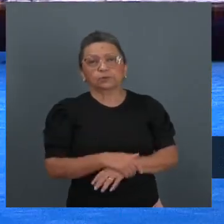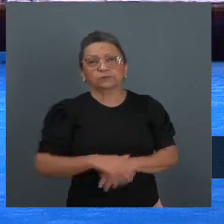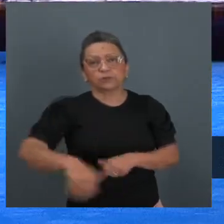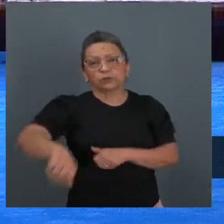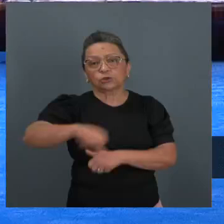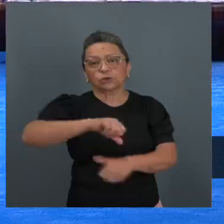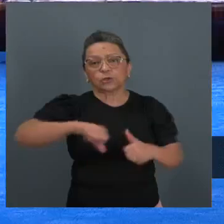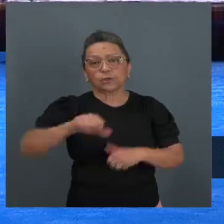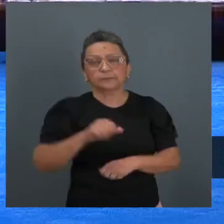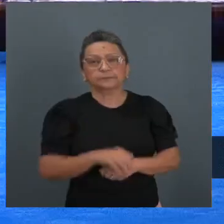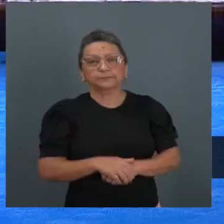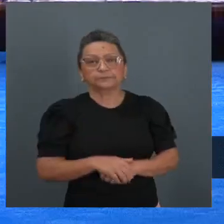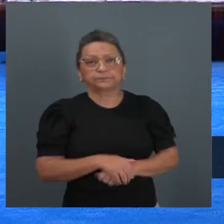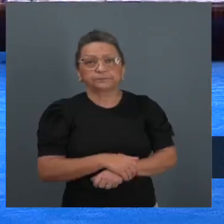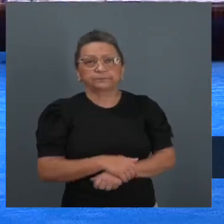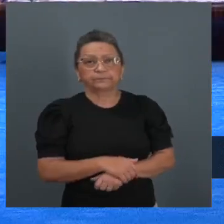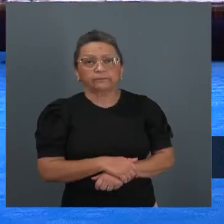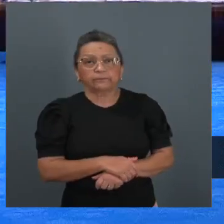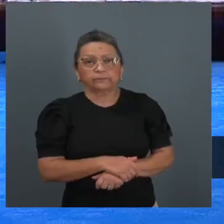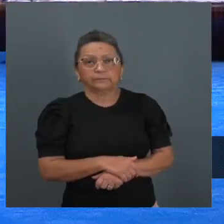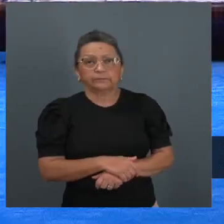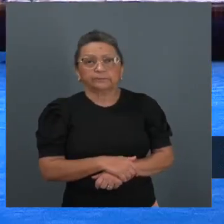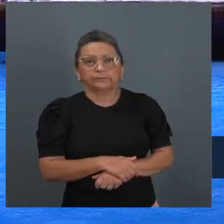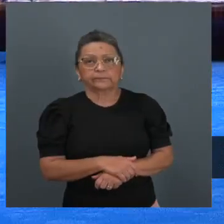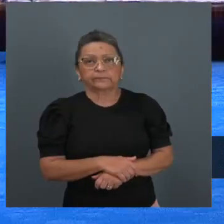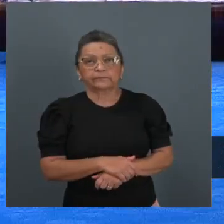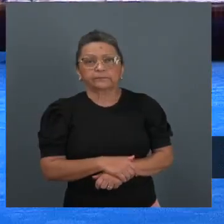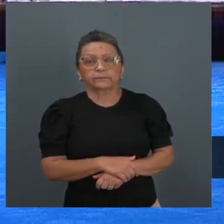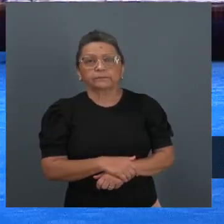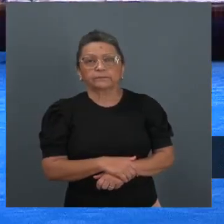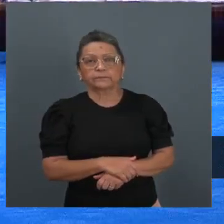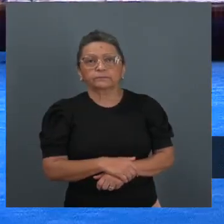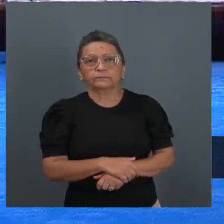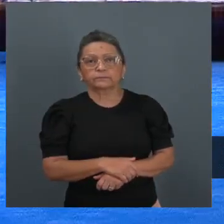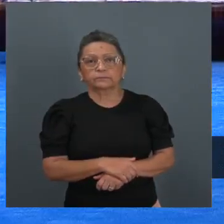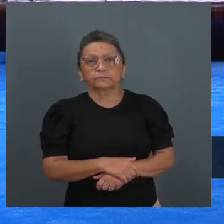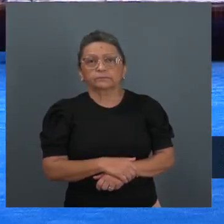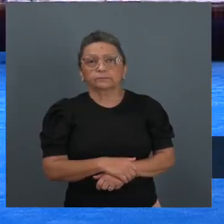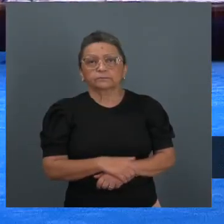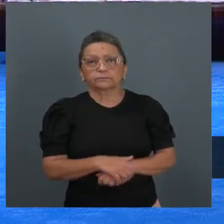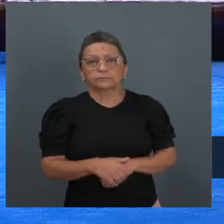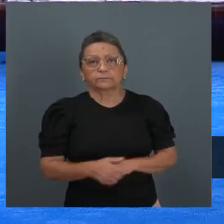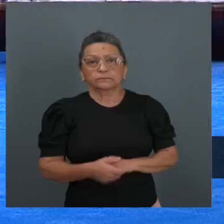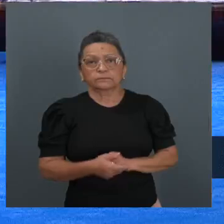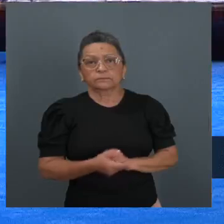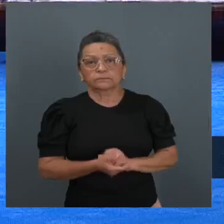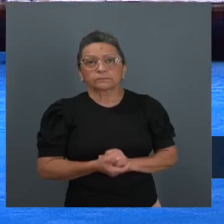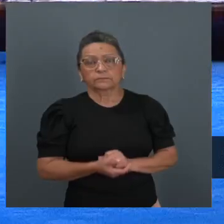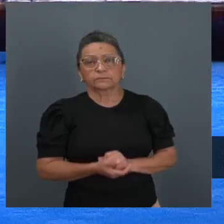Tudo bem, vai, Excelência. Tá 20 atrás.